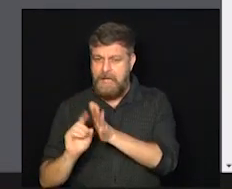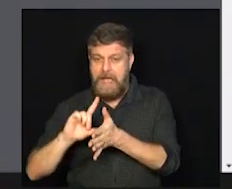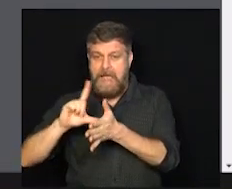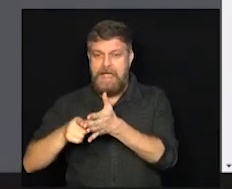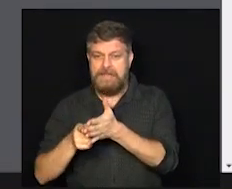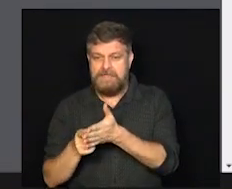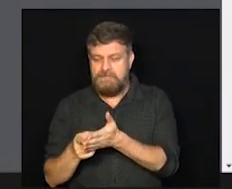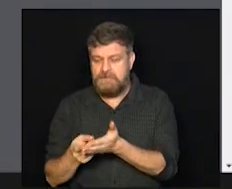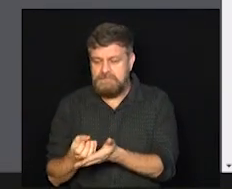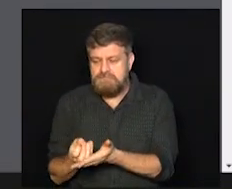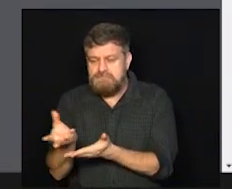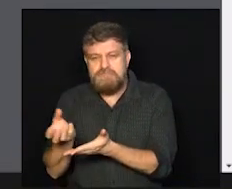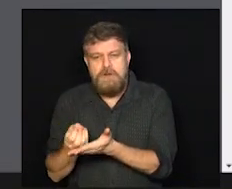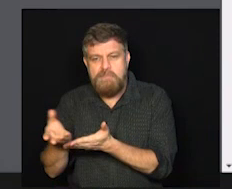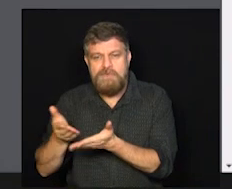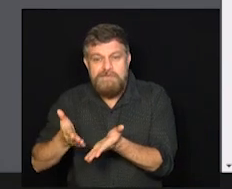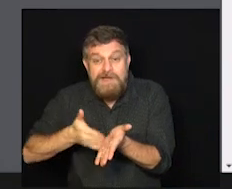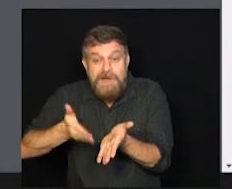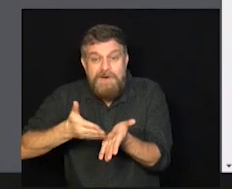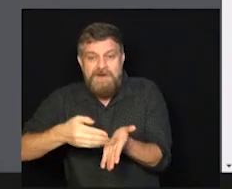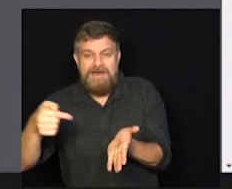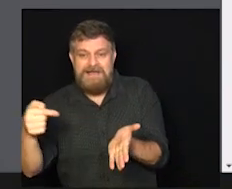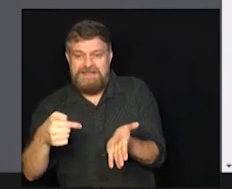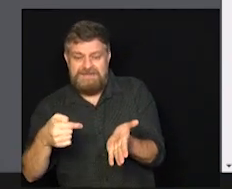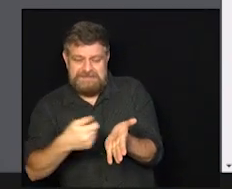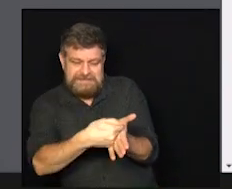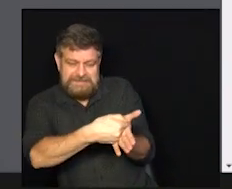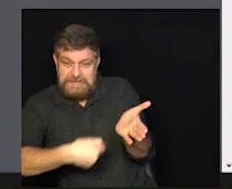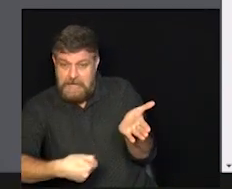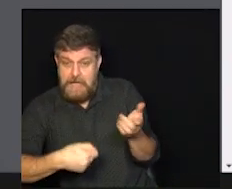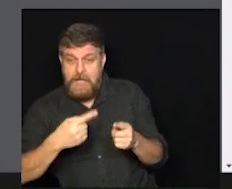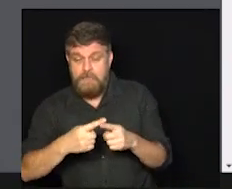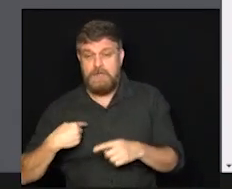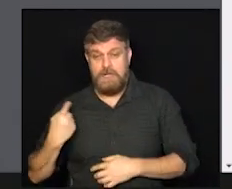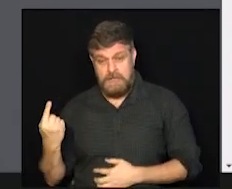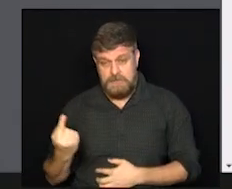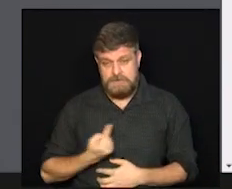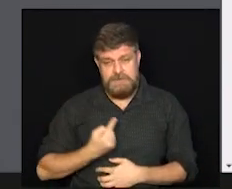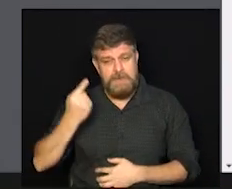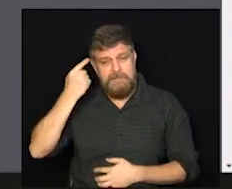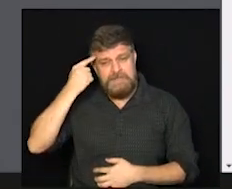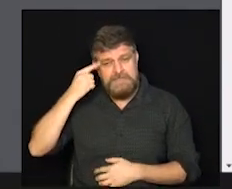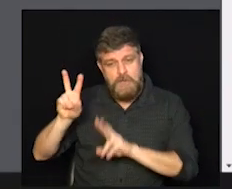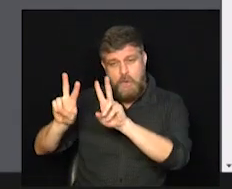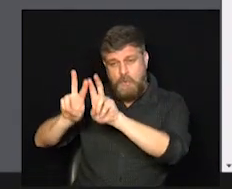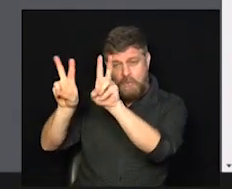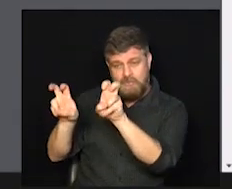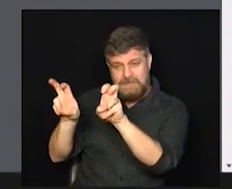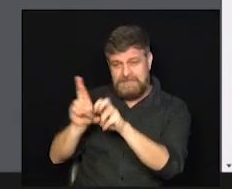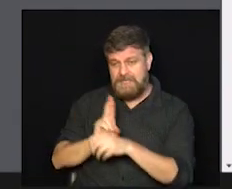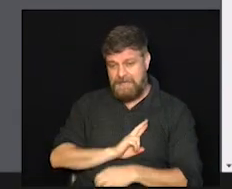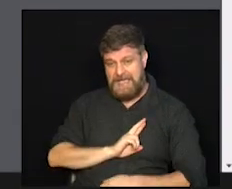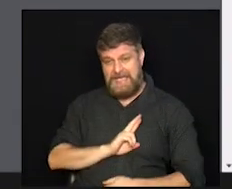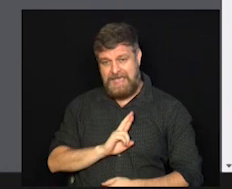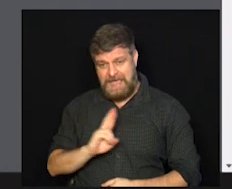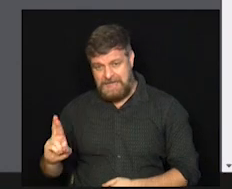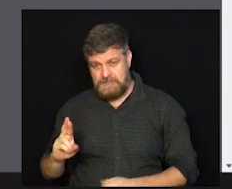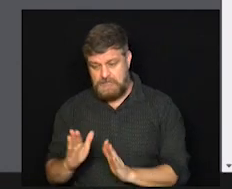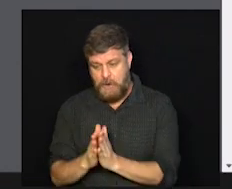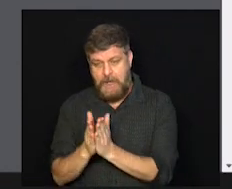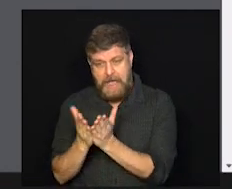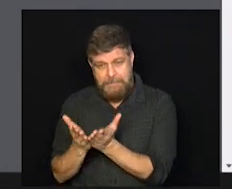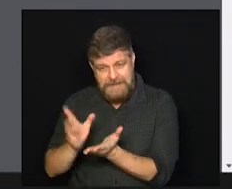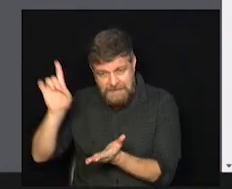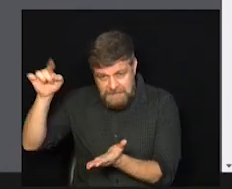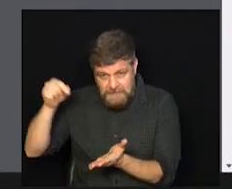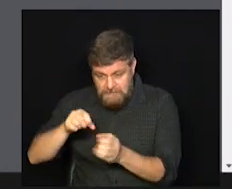isso é muito significativo, por quê? Porque, já que nós estamos partindo da religiosidade, a Escritura, a Bíblia, não é um livro mágico, mas é um